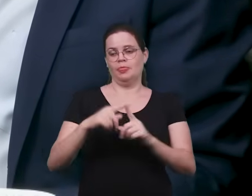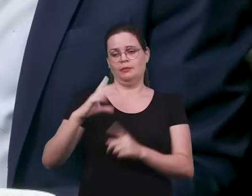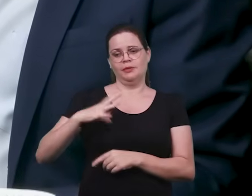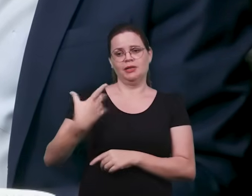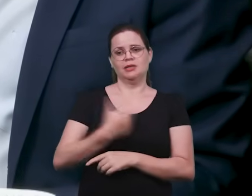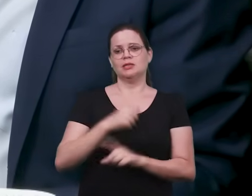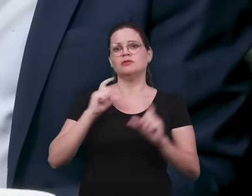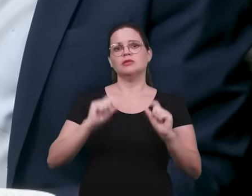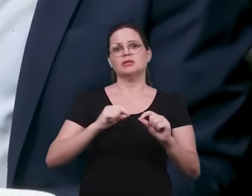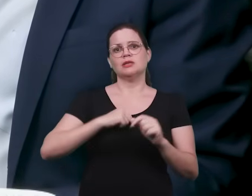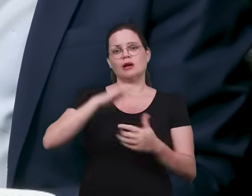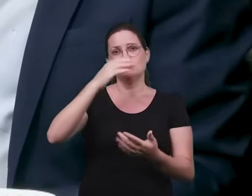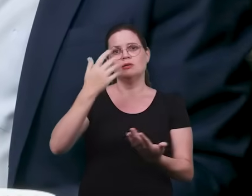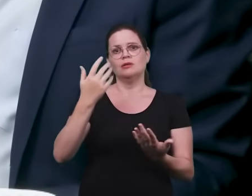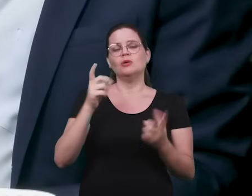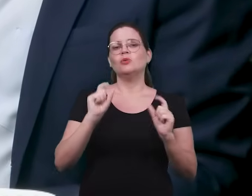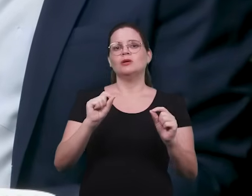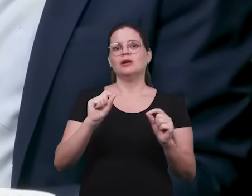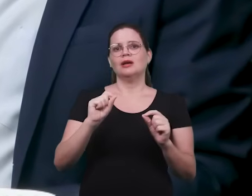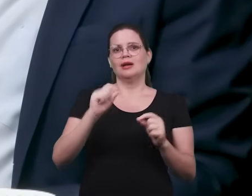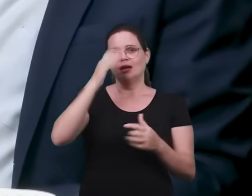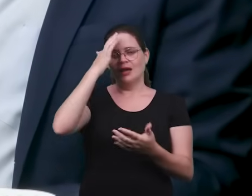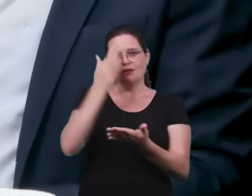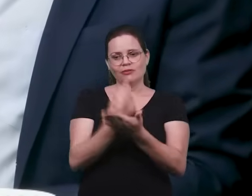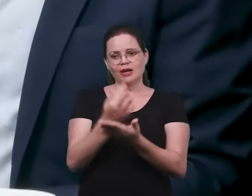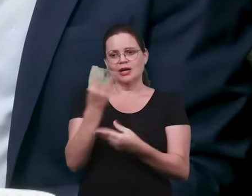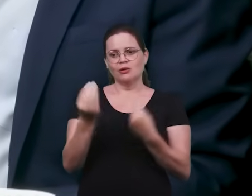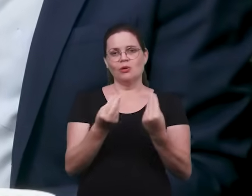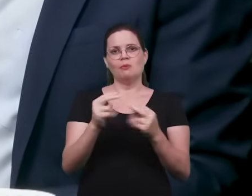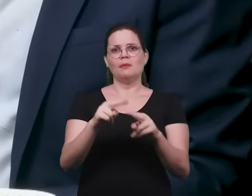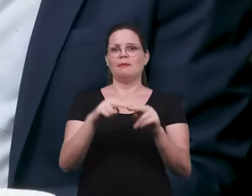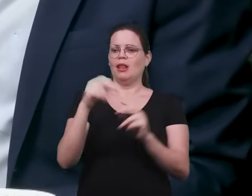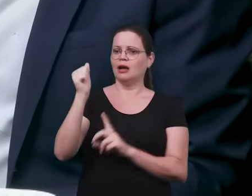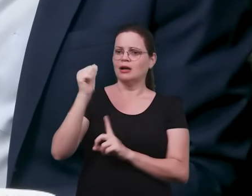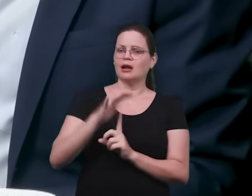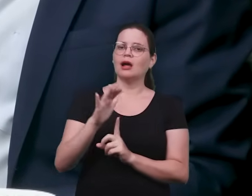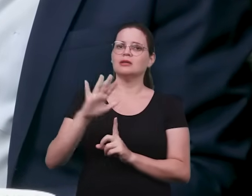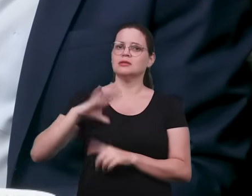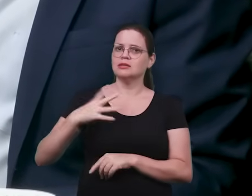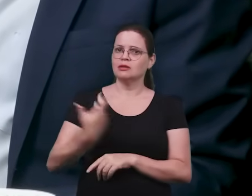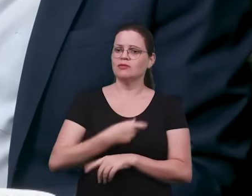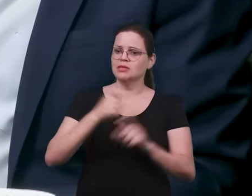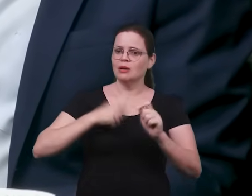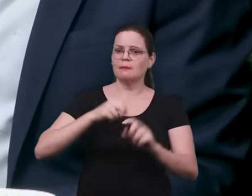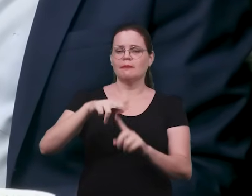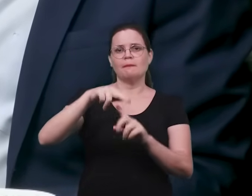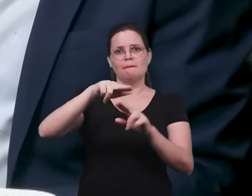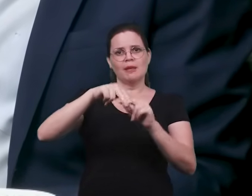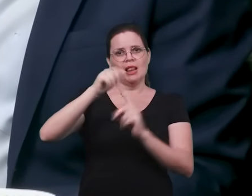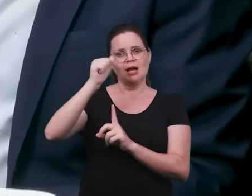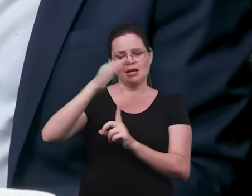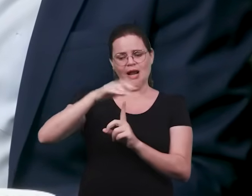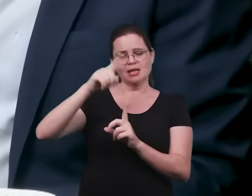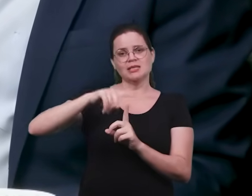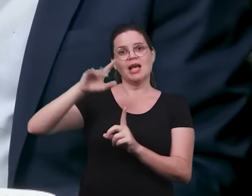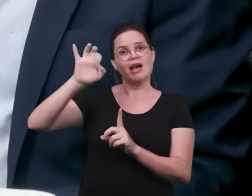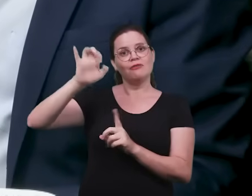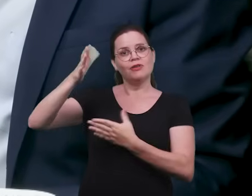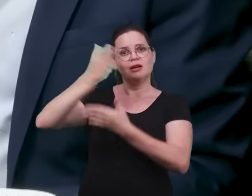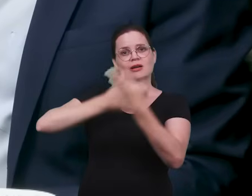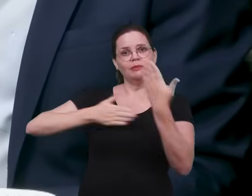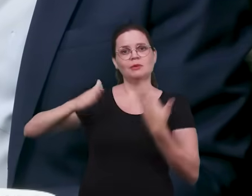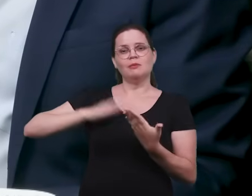a fé. Isso não vem de vós, é dom de Deus. É isso que o homem precisa de entender.